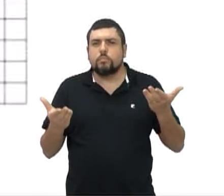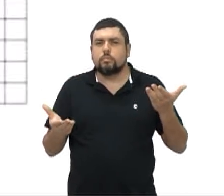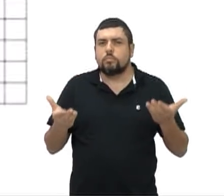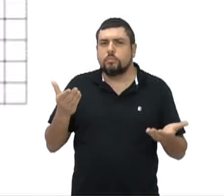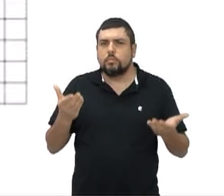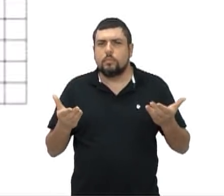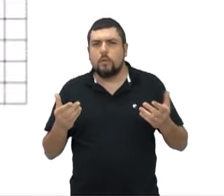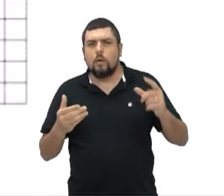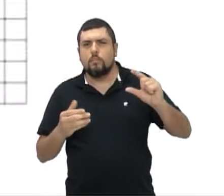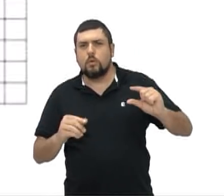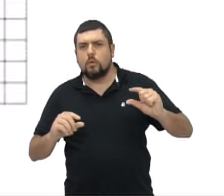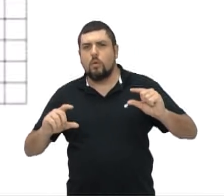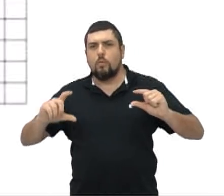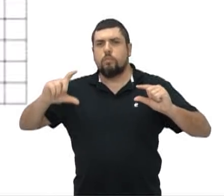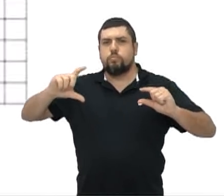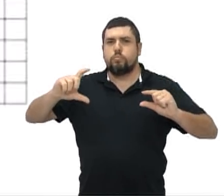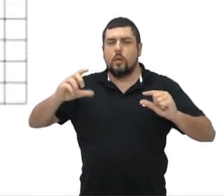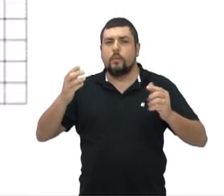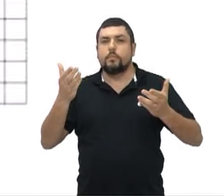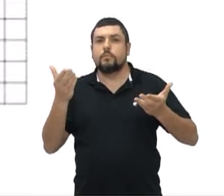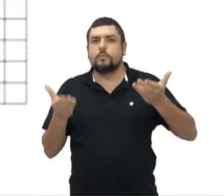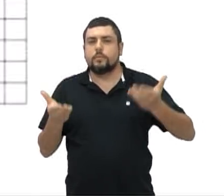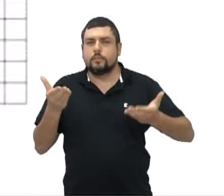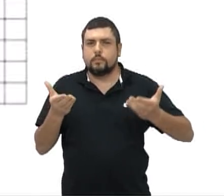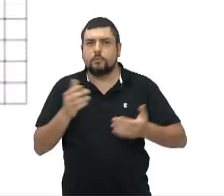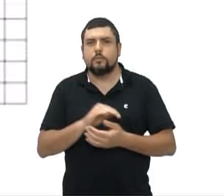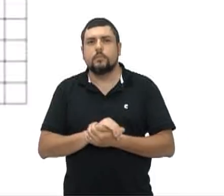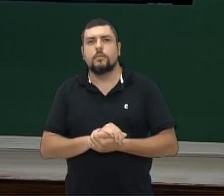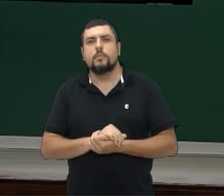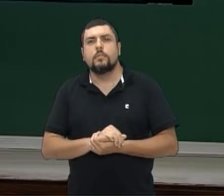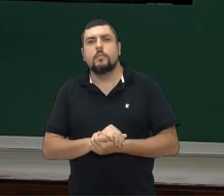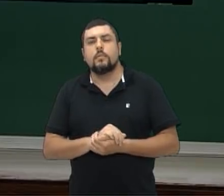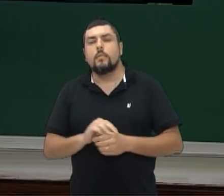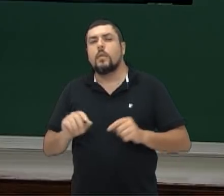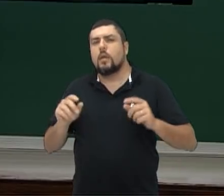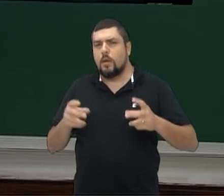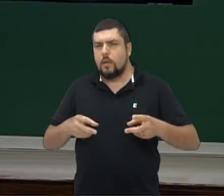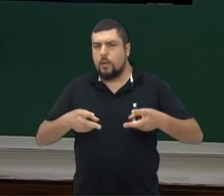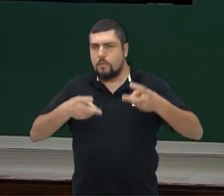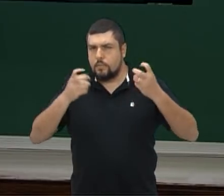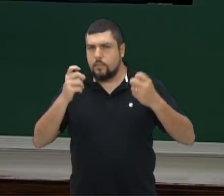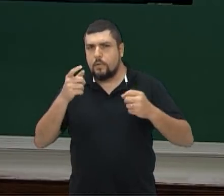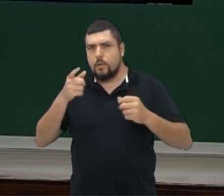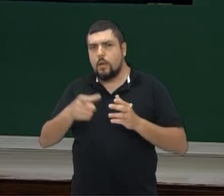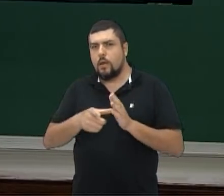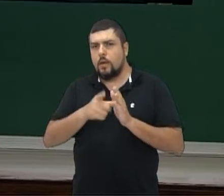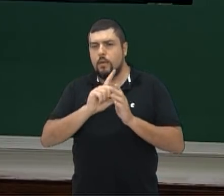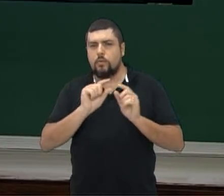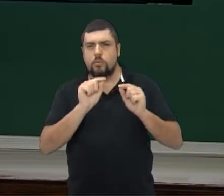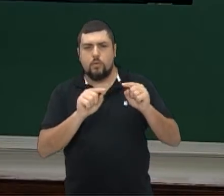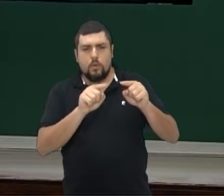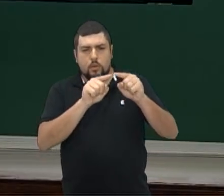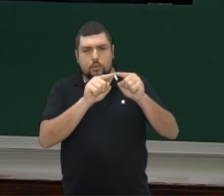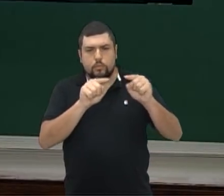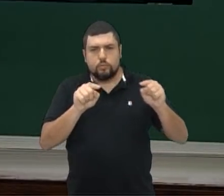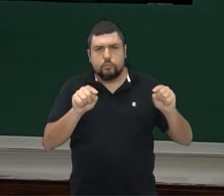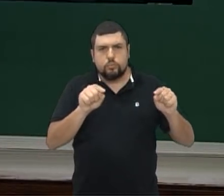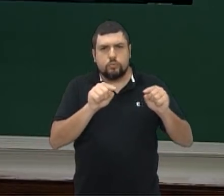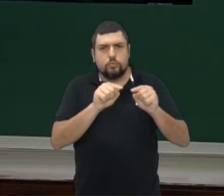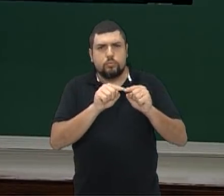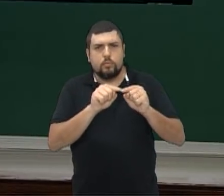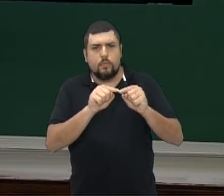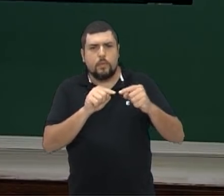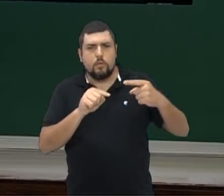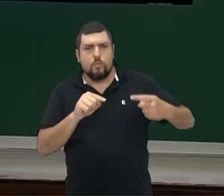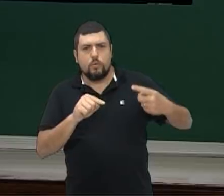que ela havia mostrado. A imagem que ela tinha era de um triângulo com 2 quadrados de